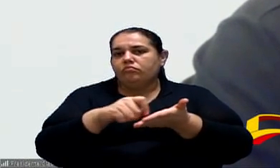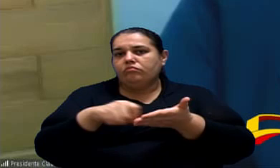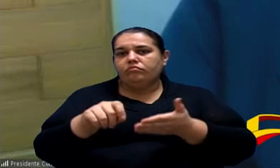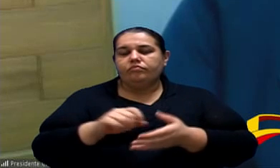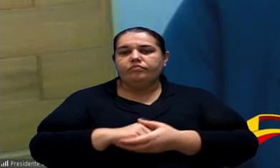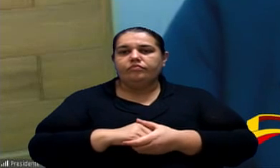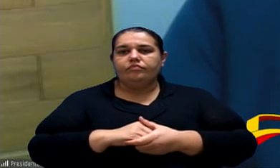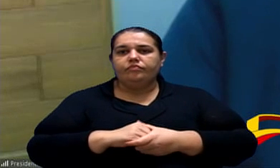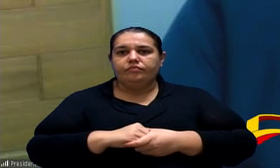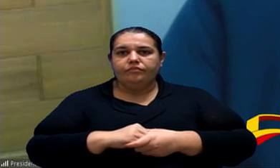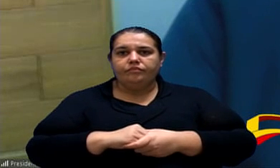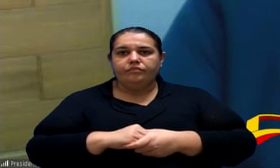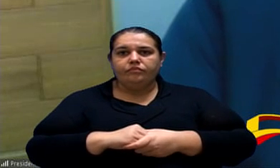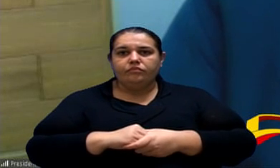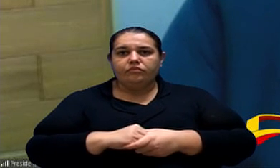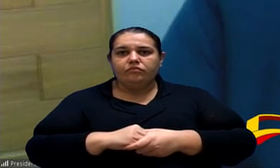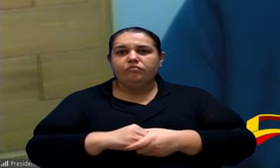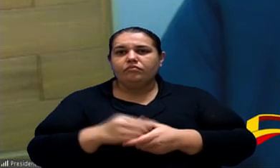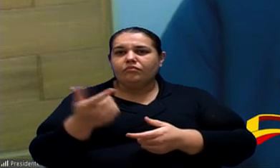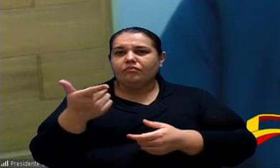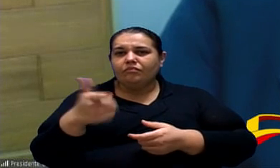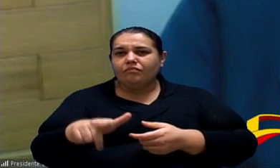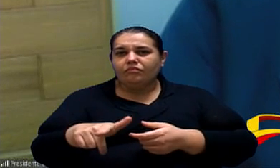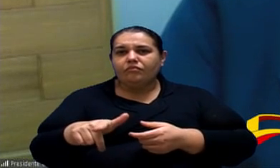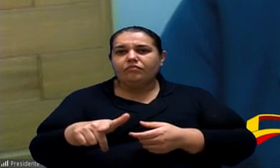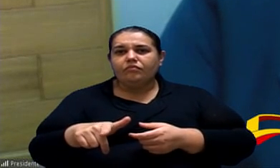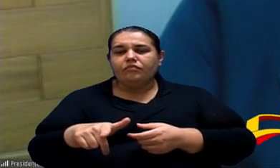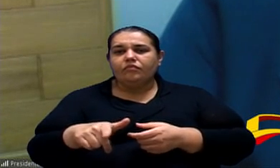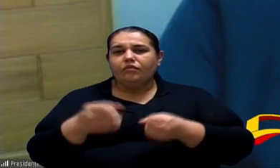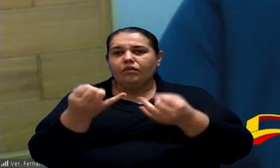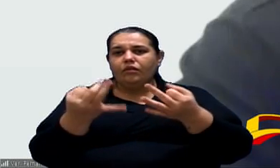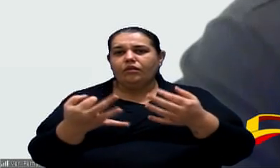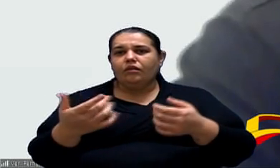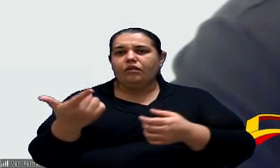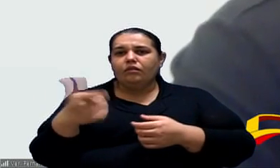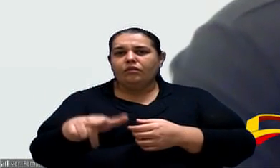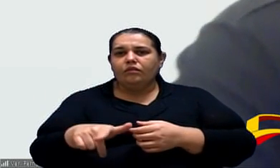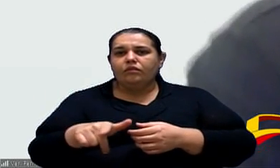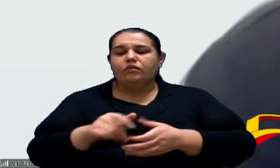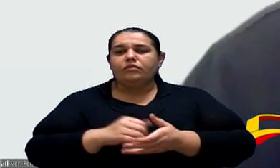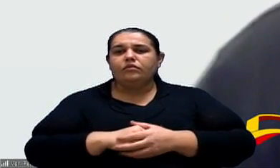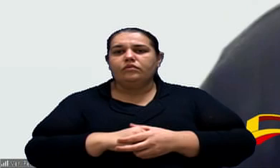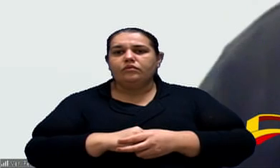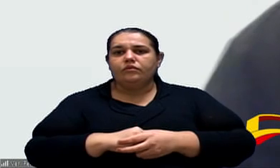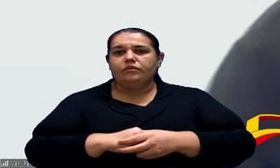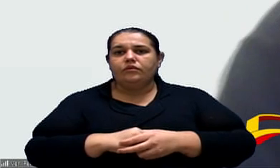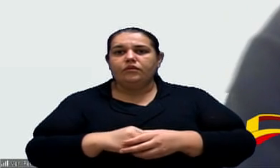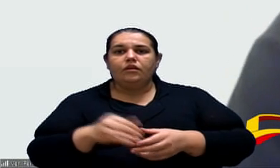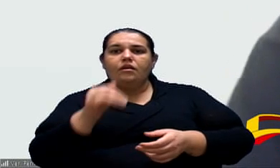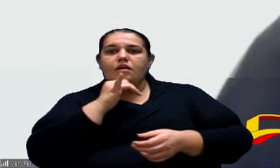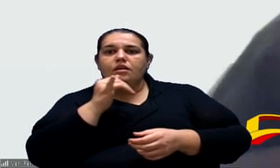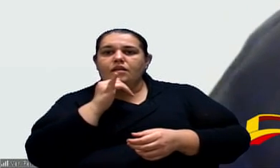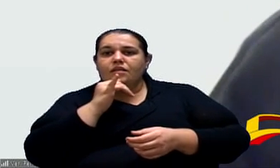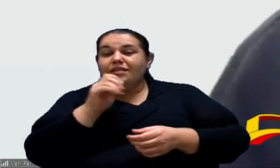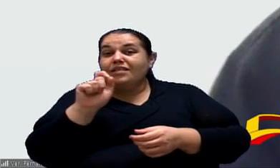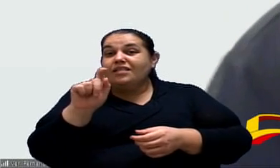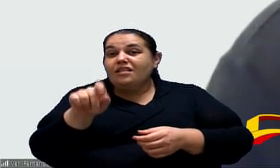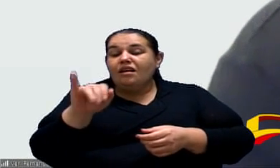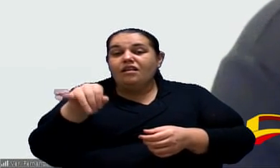Vossa Excelência podia reformular de novo? Que tem que ter, que em caso de descumprimento da